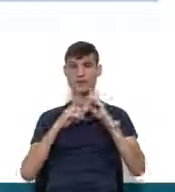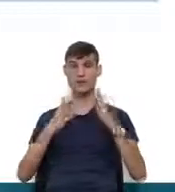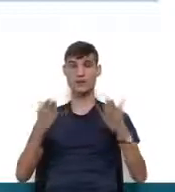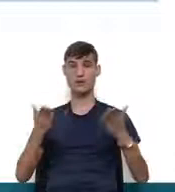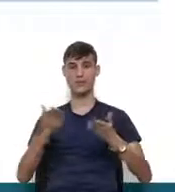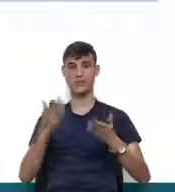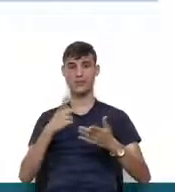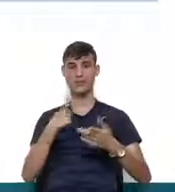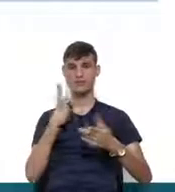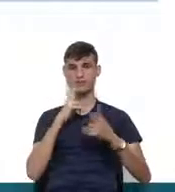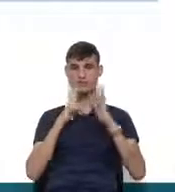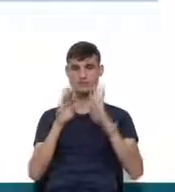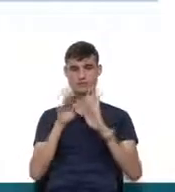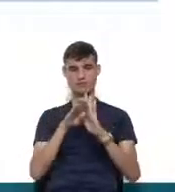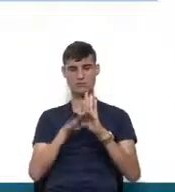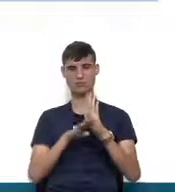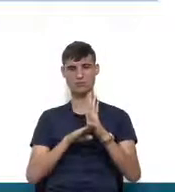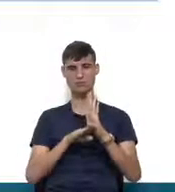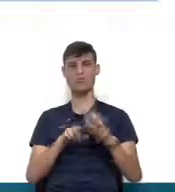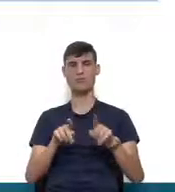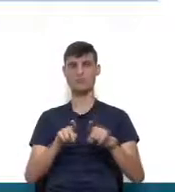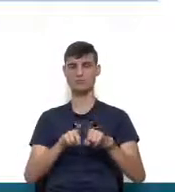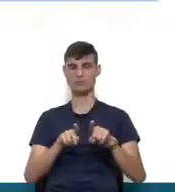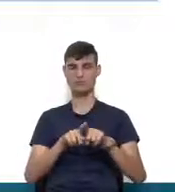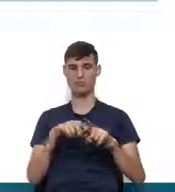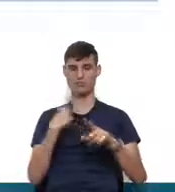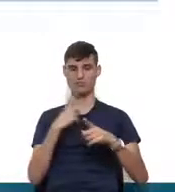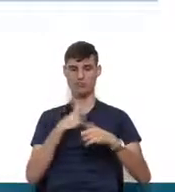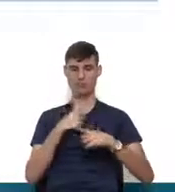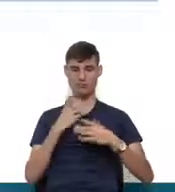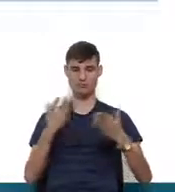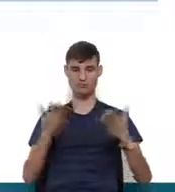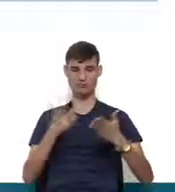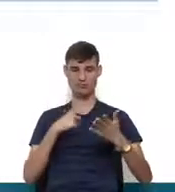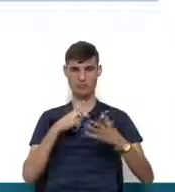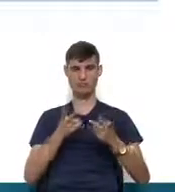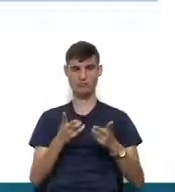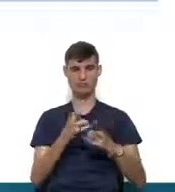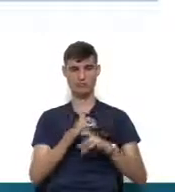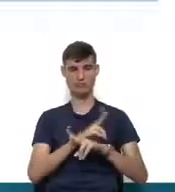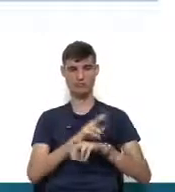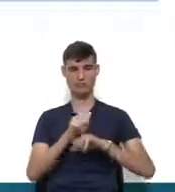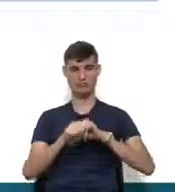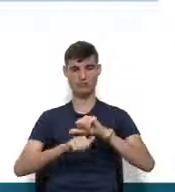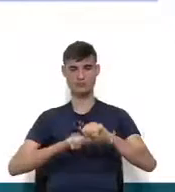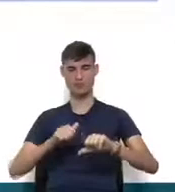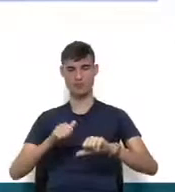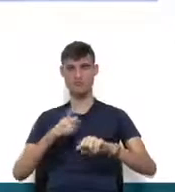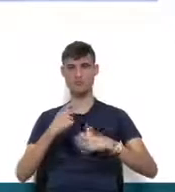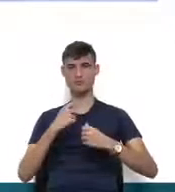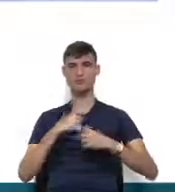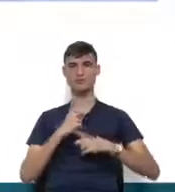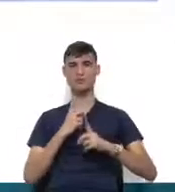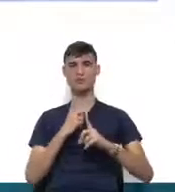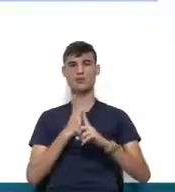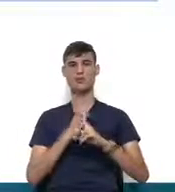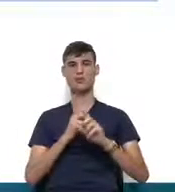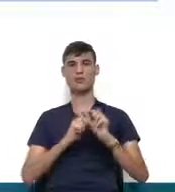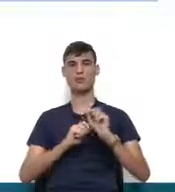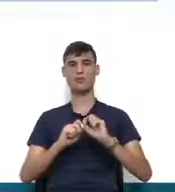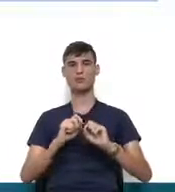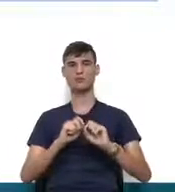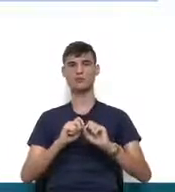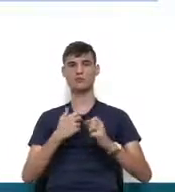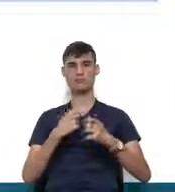né, neste bloco. E para isso, nós vamos agora substituir na série, nós temos que encontrar o quê? Nós temos